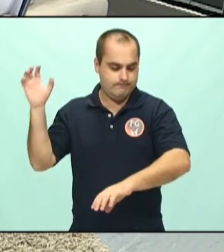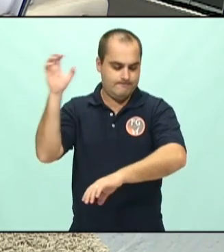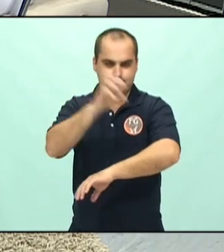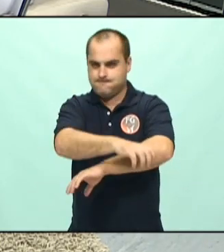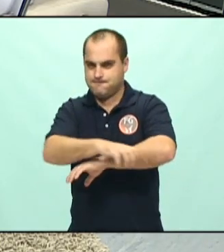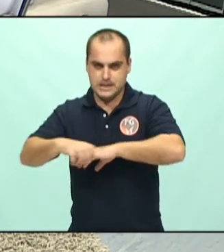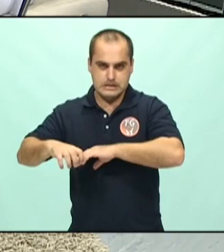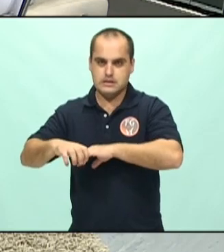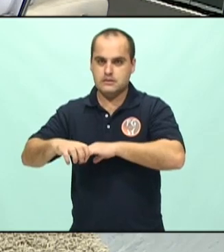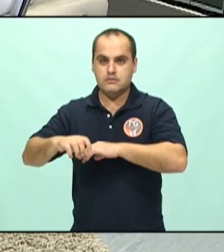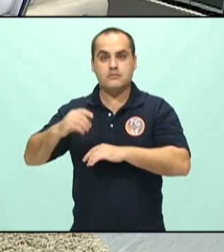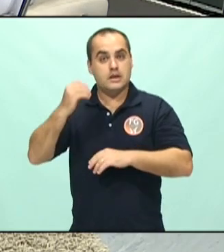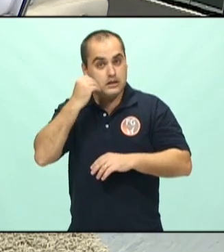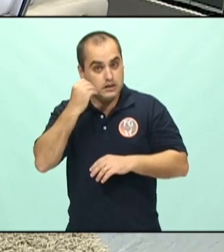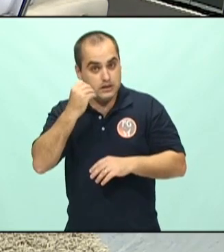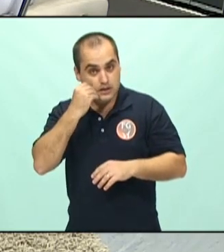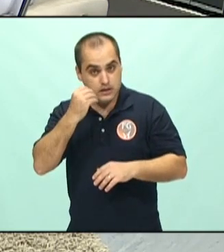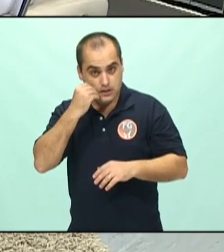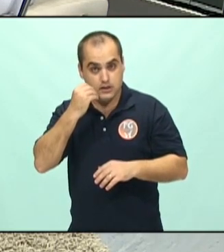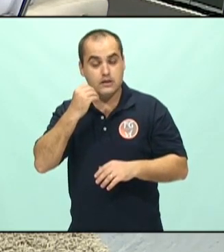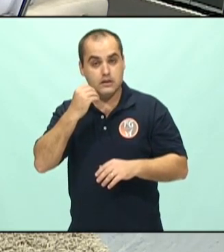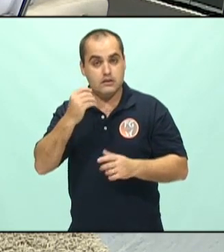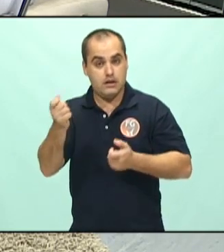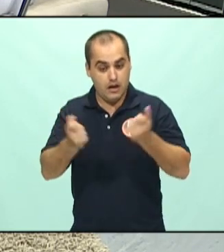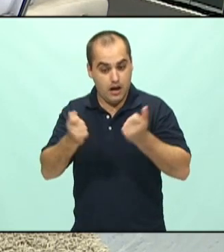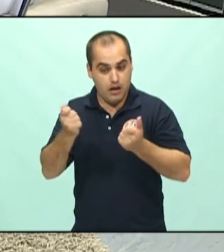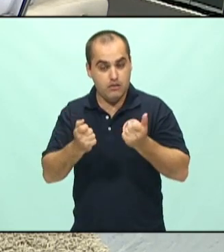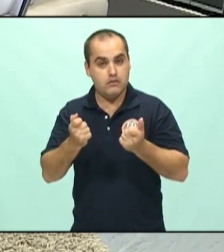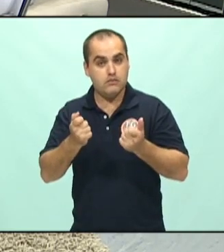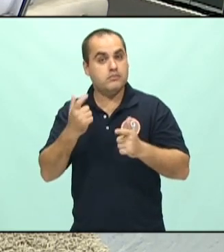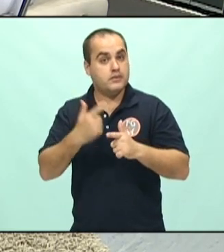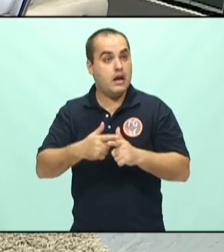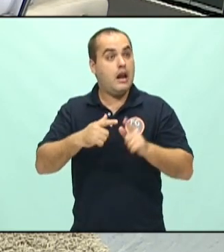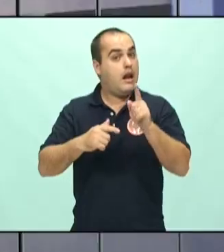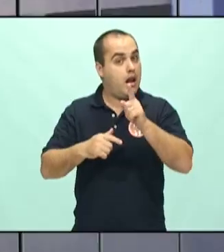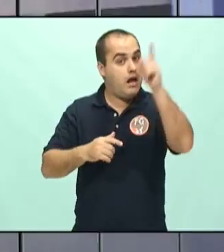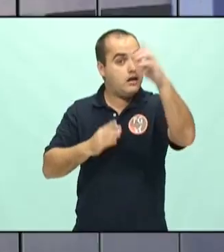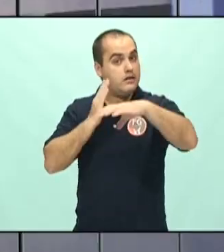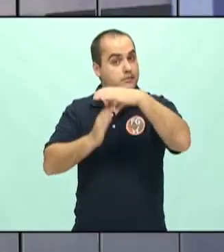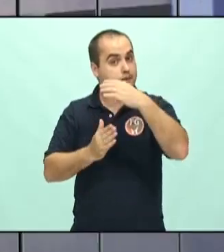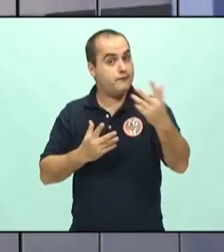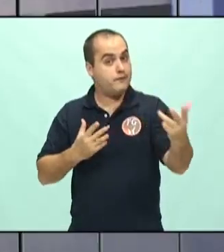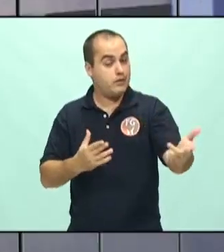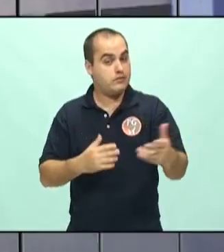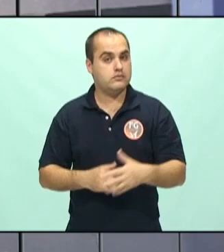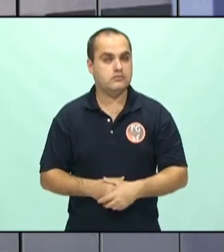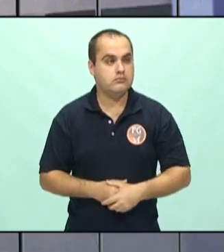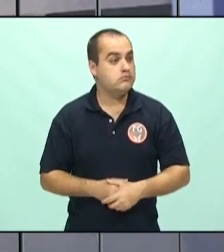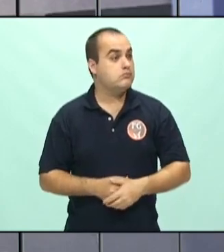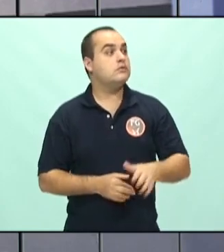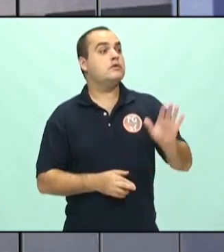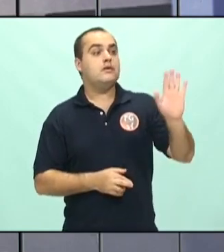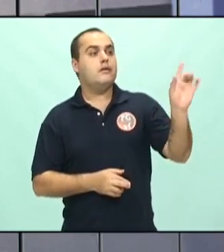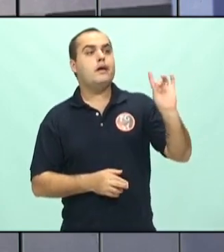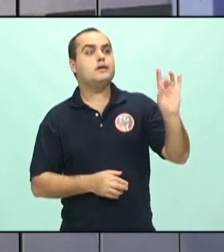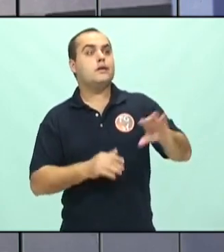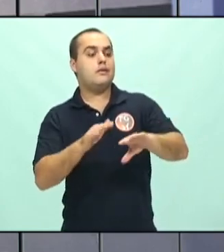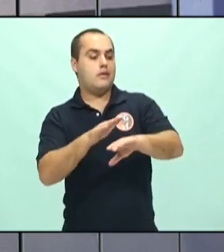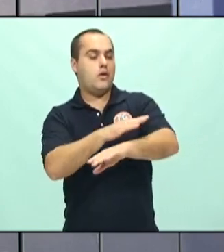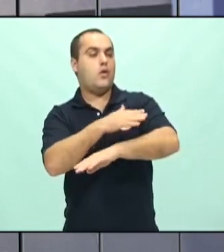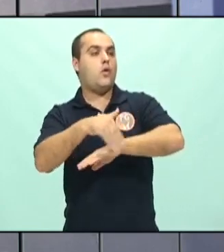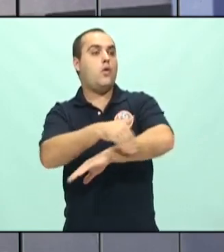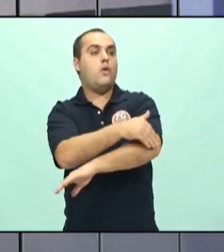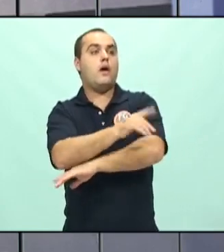arrendar mobilidade vai acontecer e isso não só estrada como a toda a tubulação está precária e